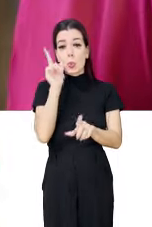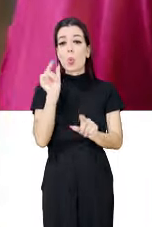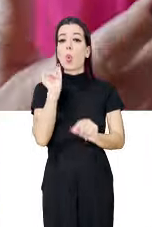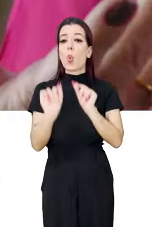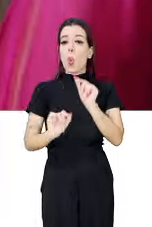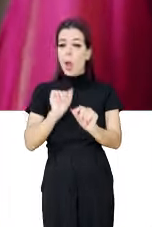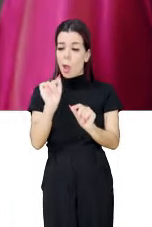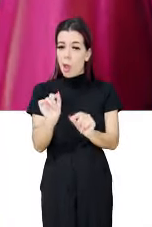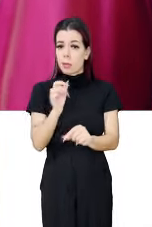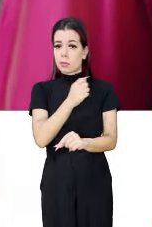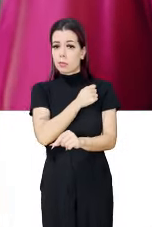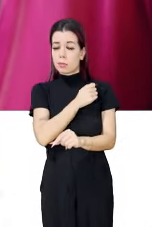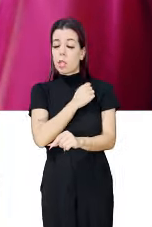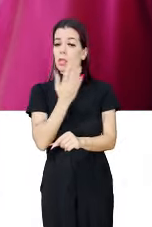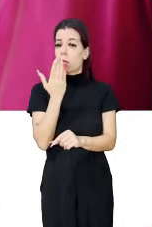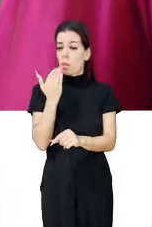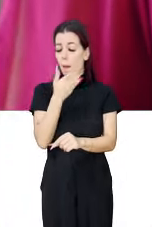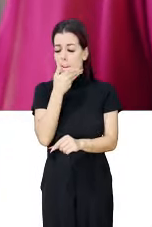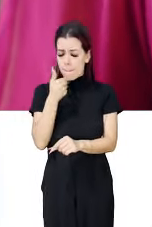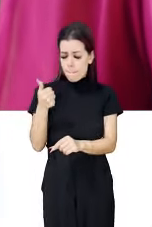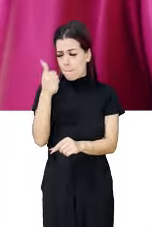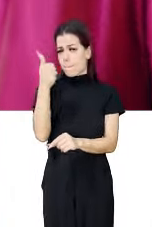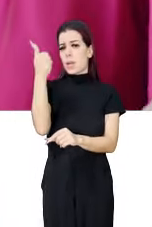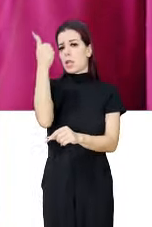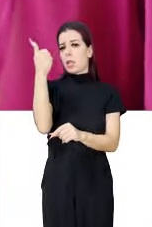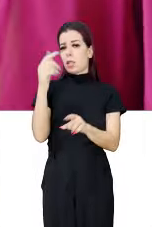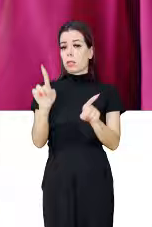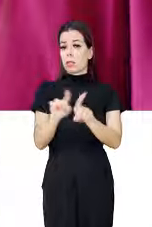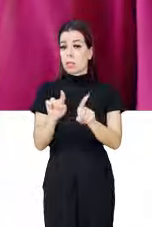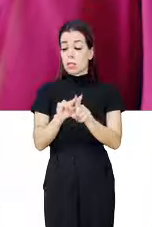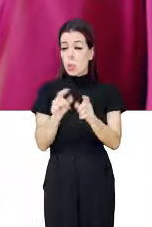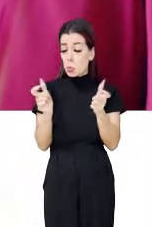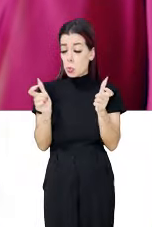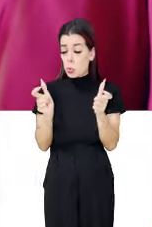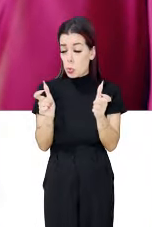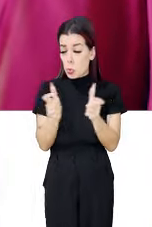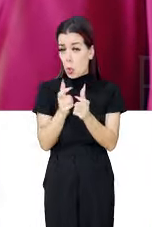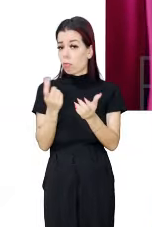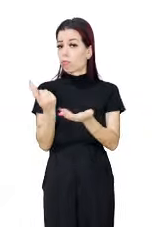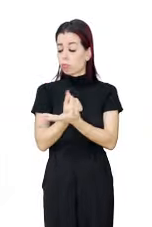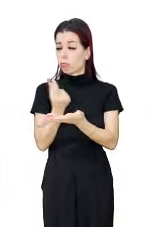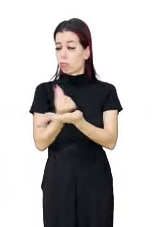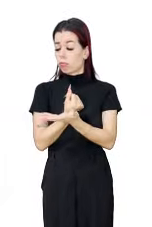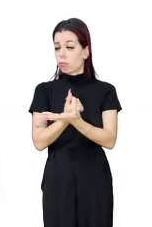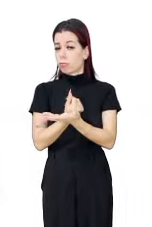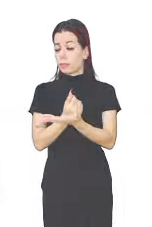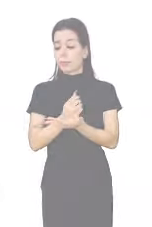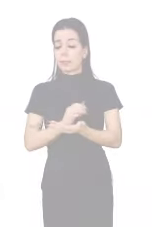alunos tenham uma alimentação de qualidade e com uma redução nos gastos.